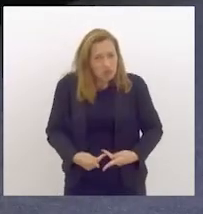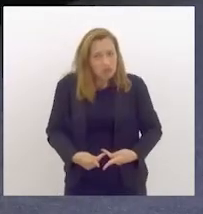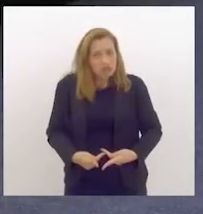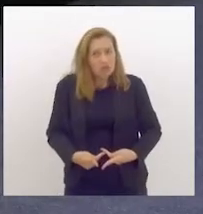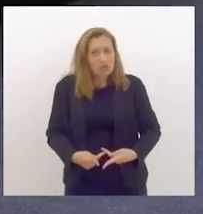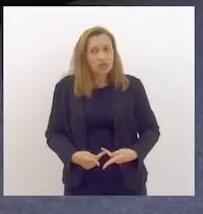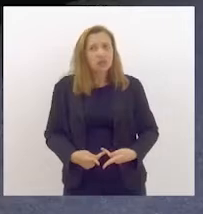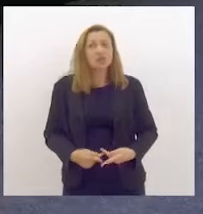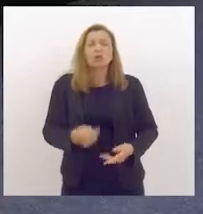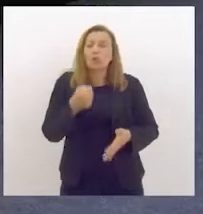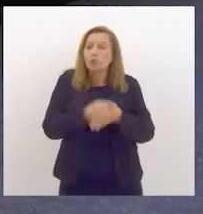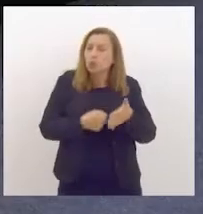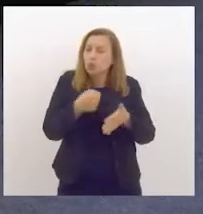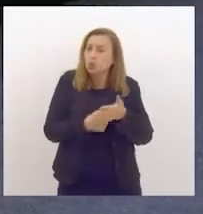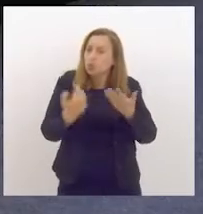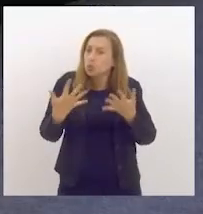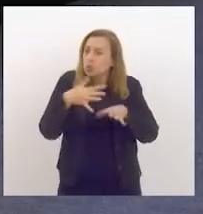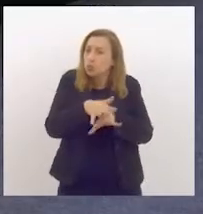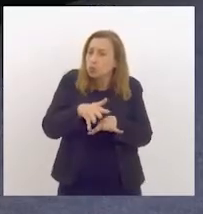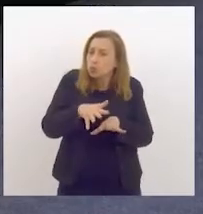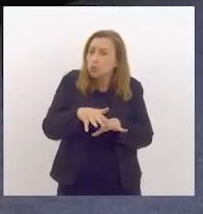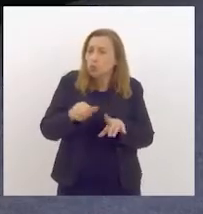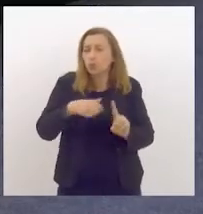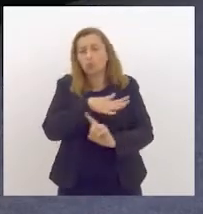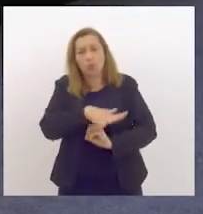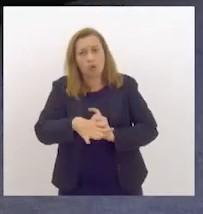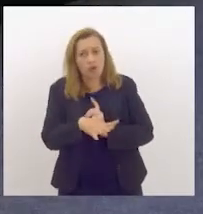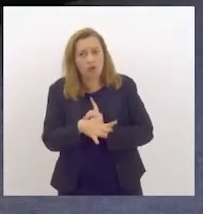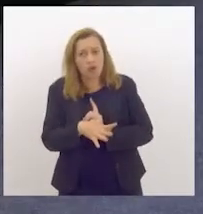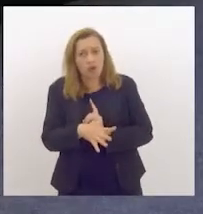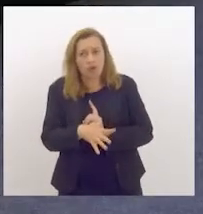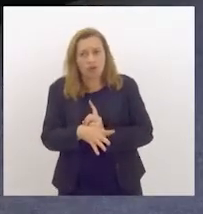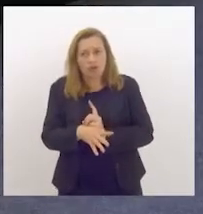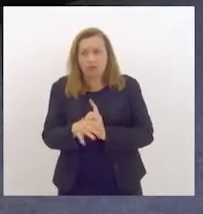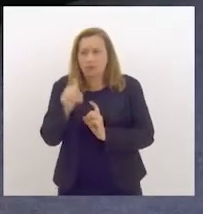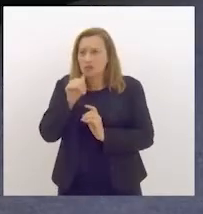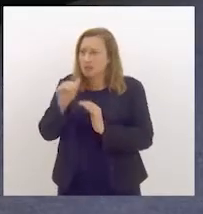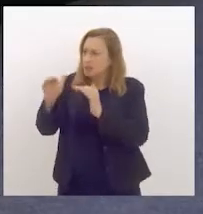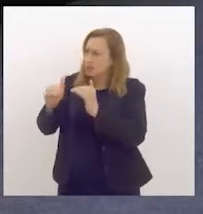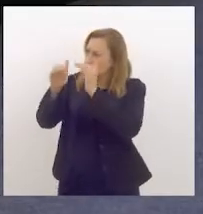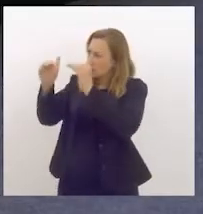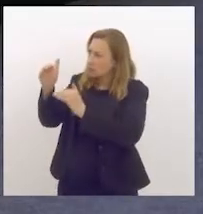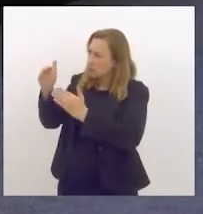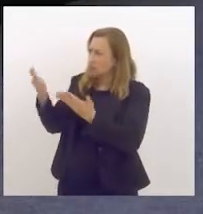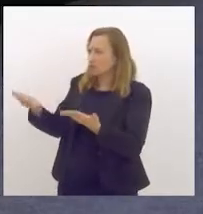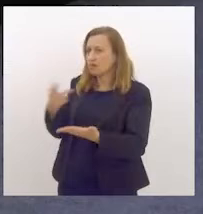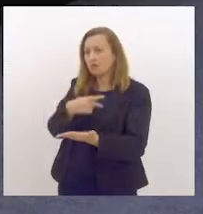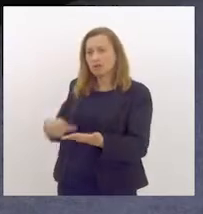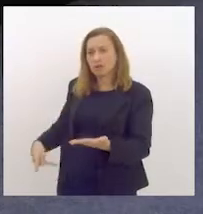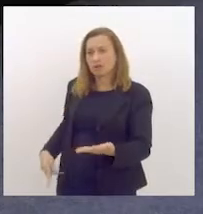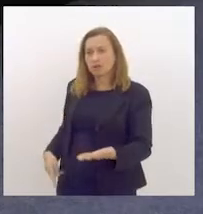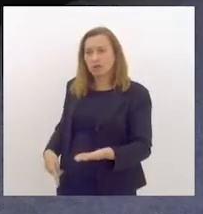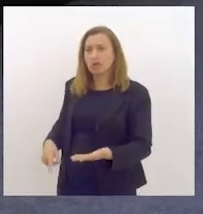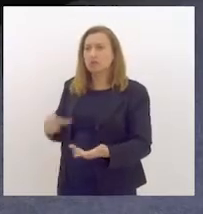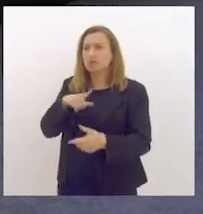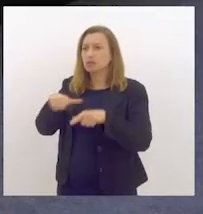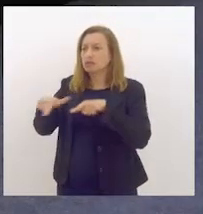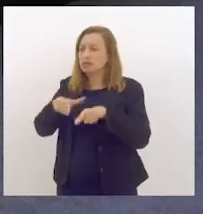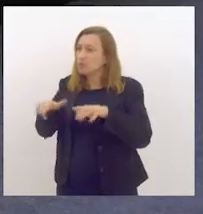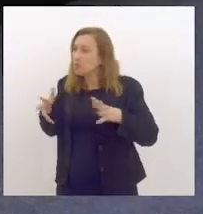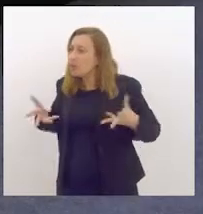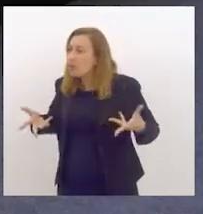quer botar por inclusão social vossa excelência que tem um trabalho